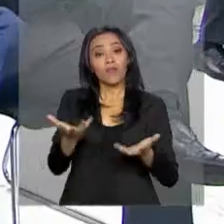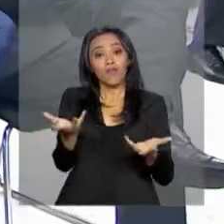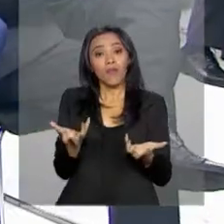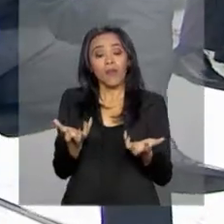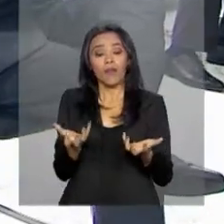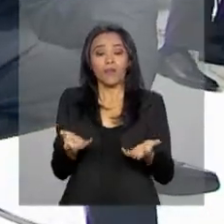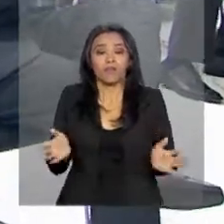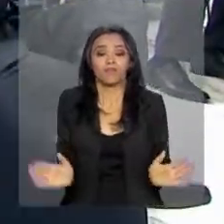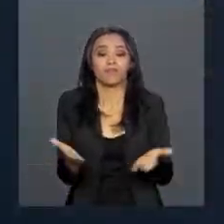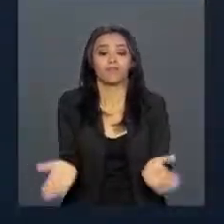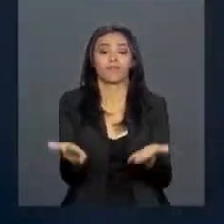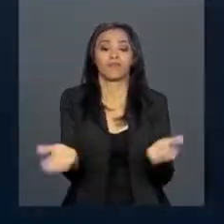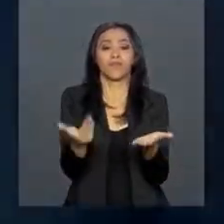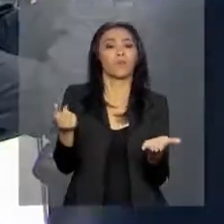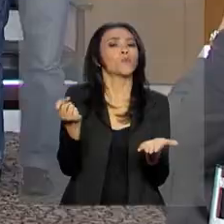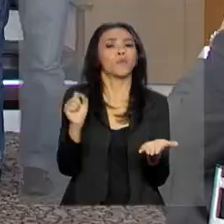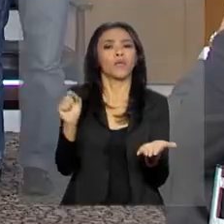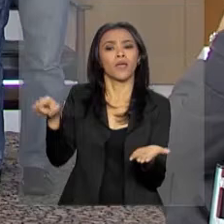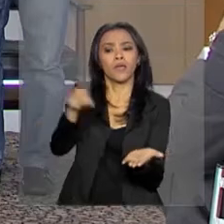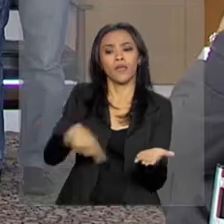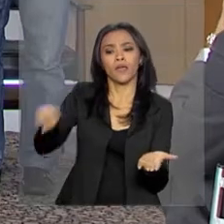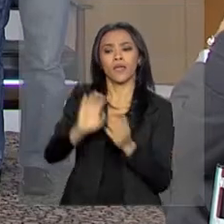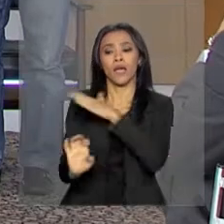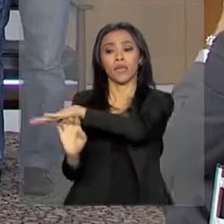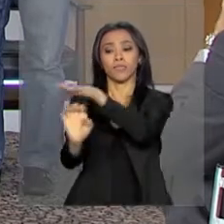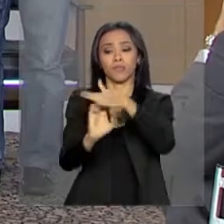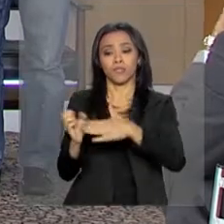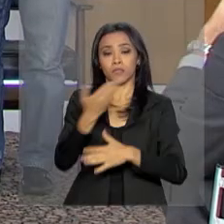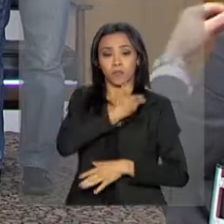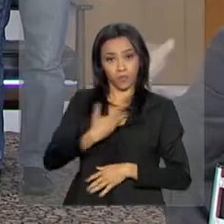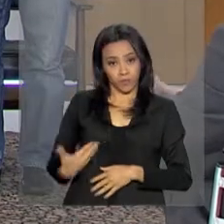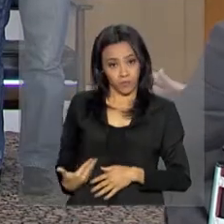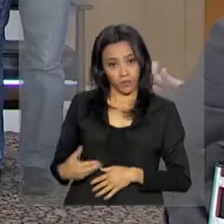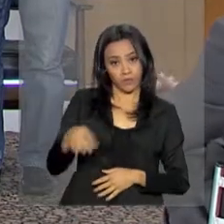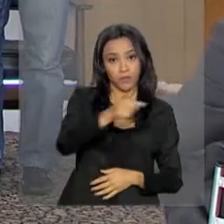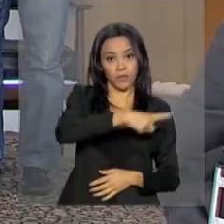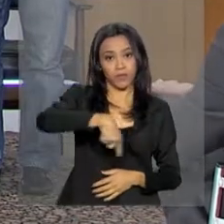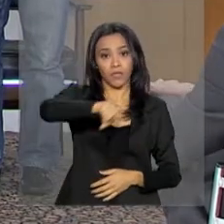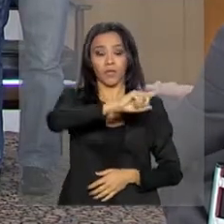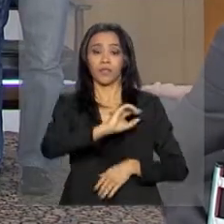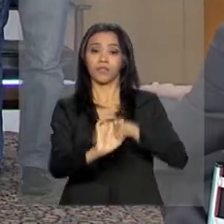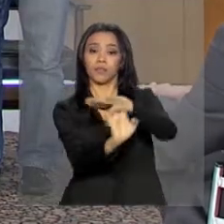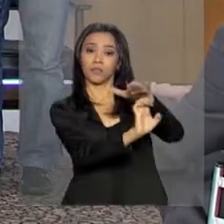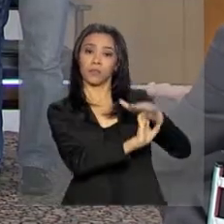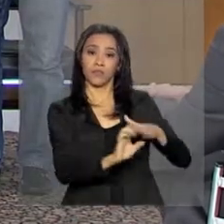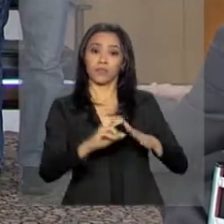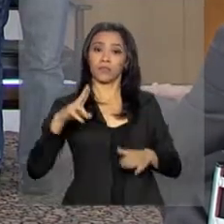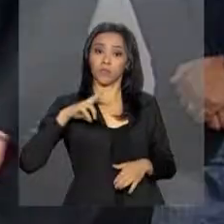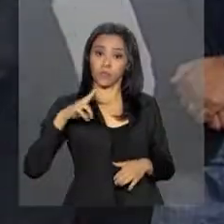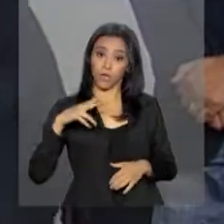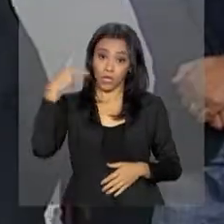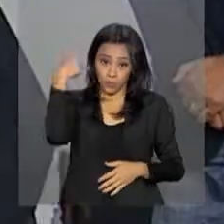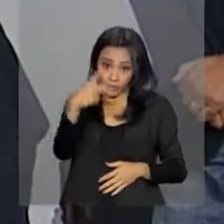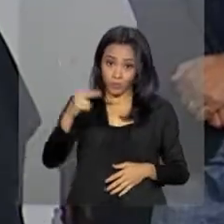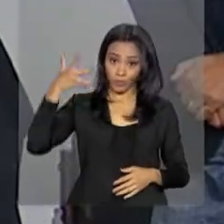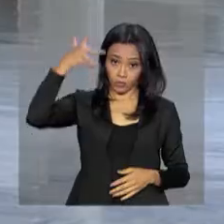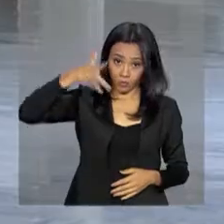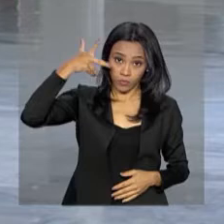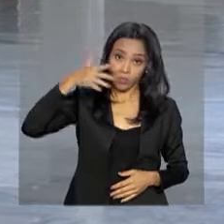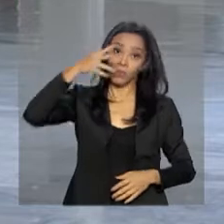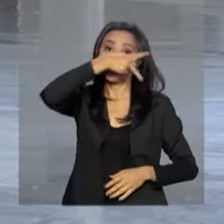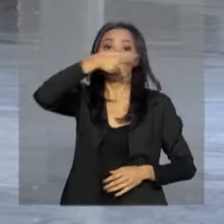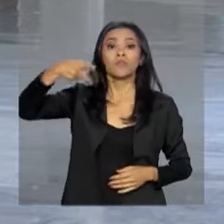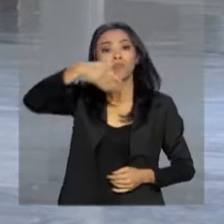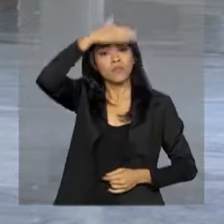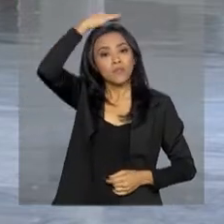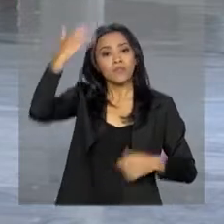entre as companhias estaduais de saneamento e o setor privado em seu discurso o presidente michel temer